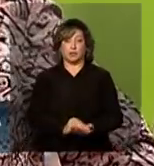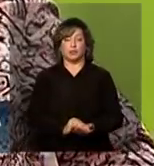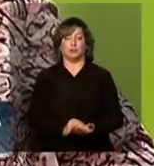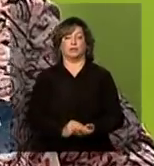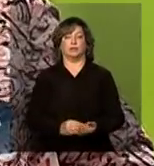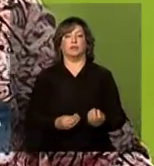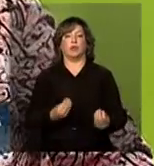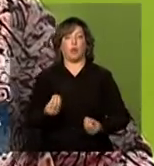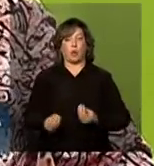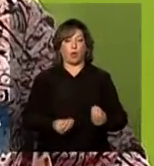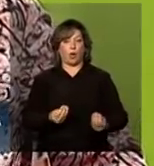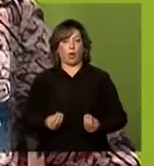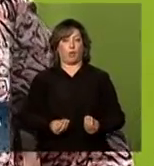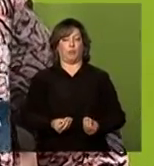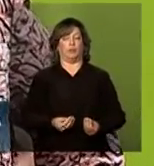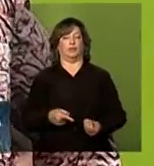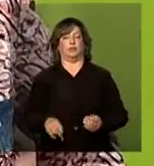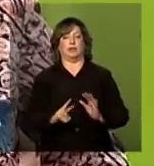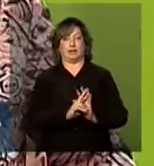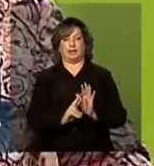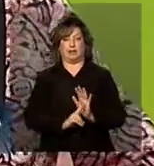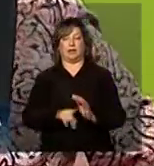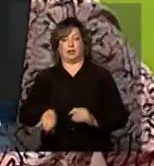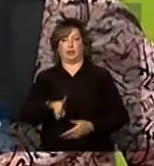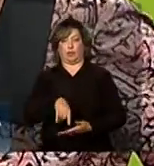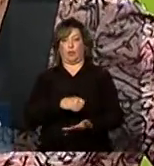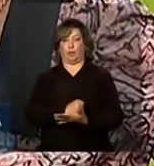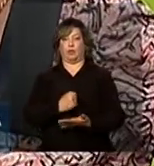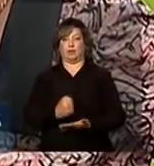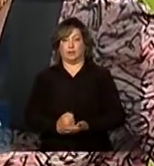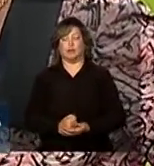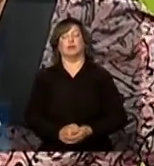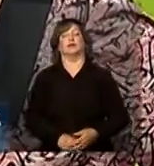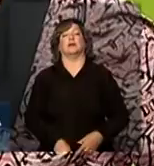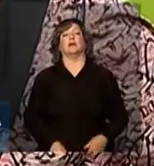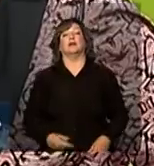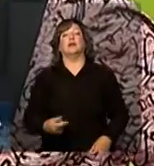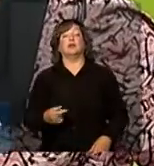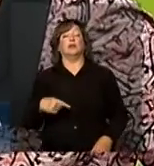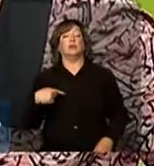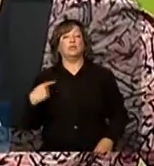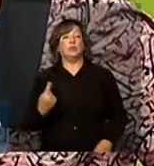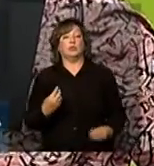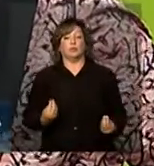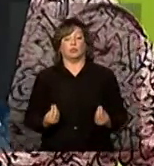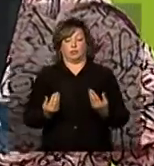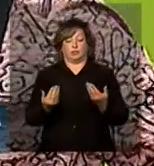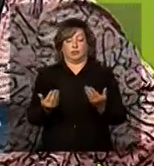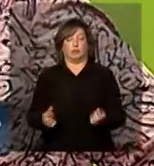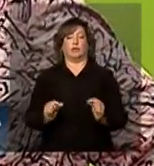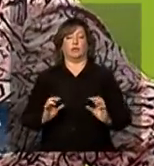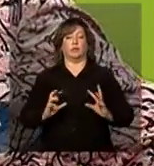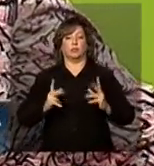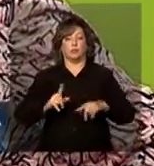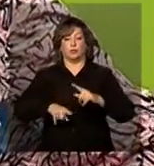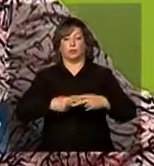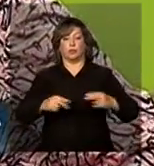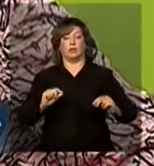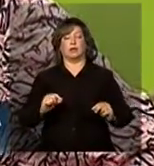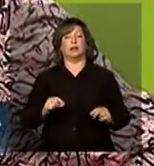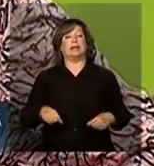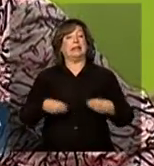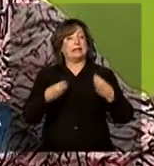condição pro contrato que os fornecedores dos equipamentos desem